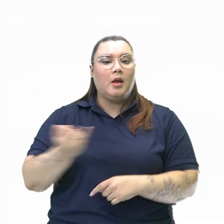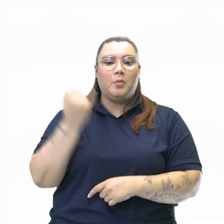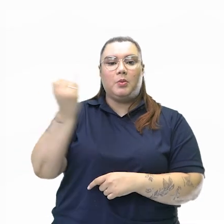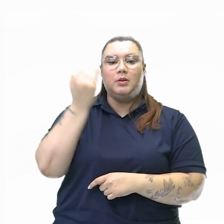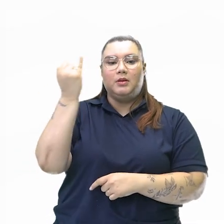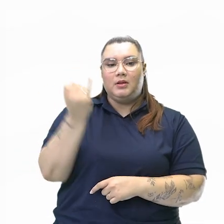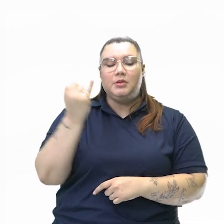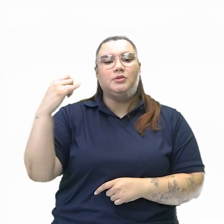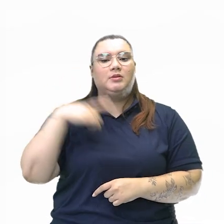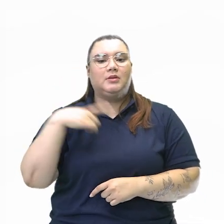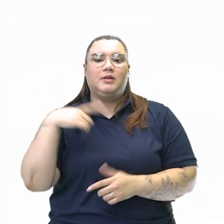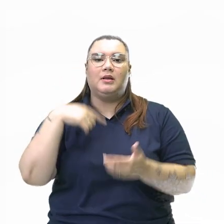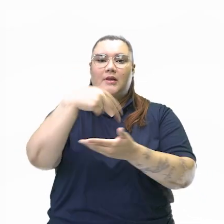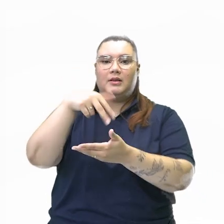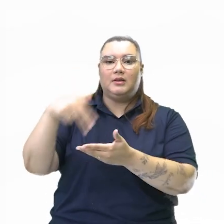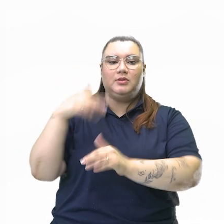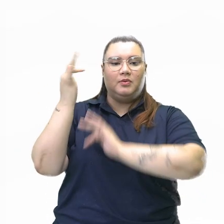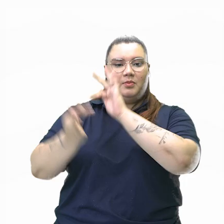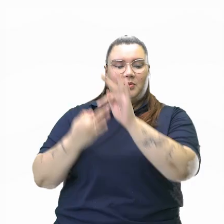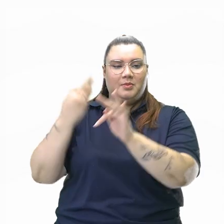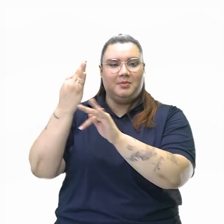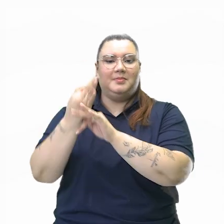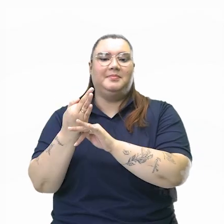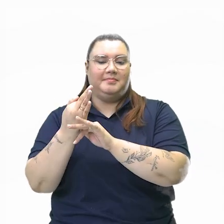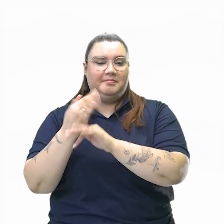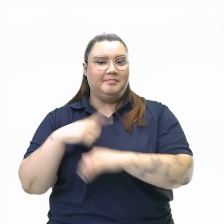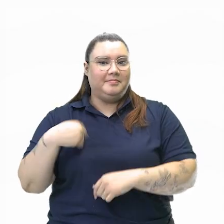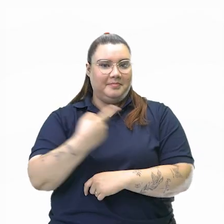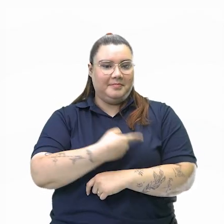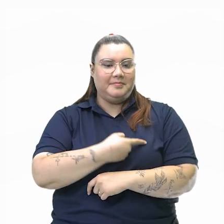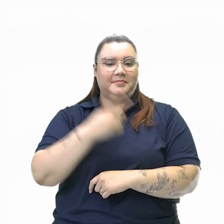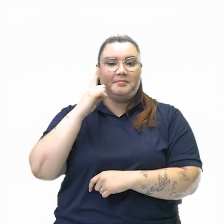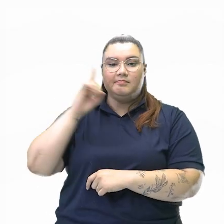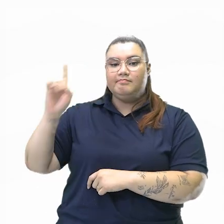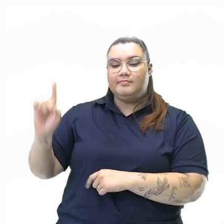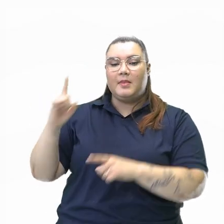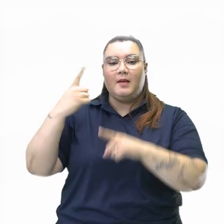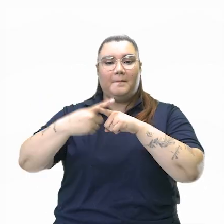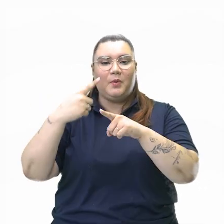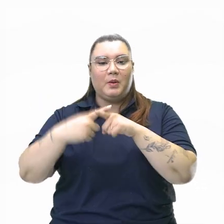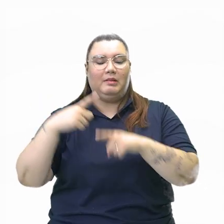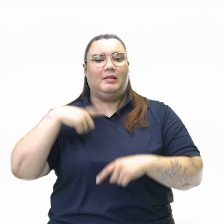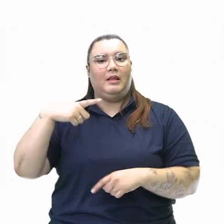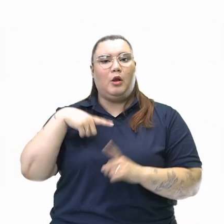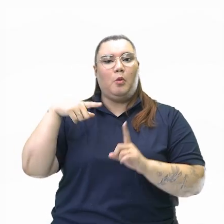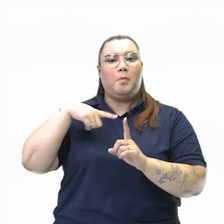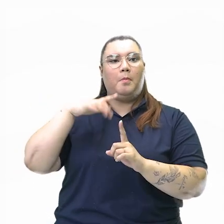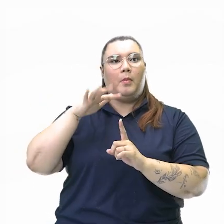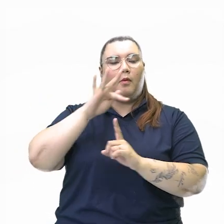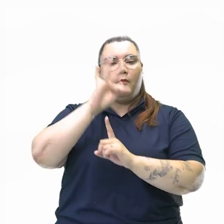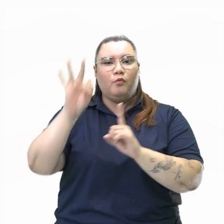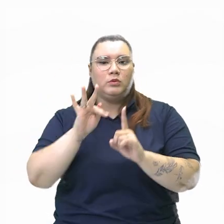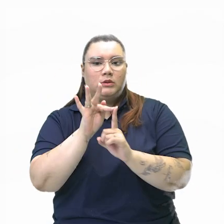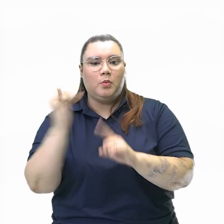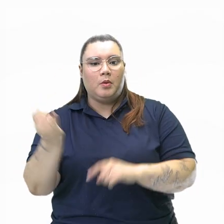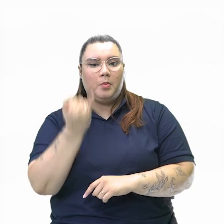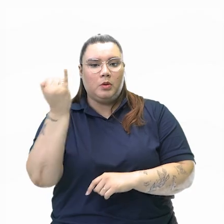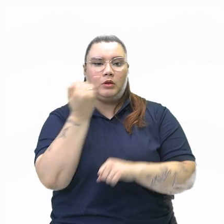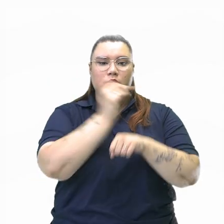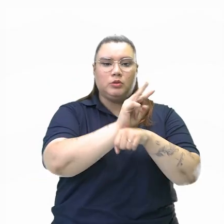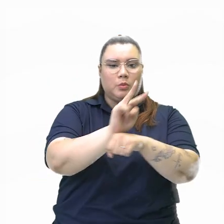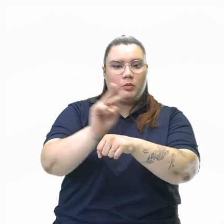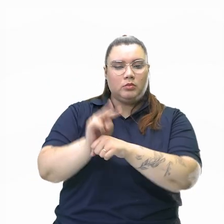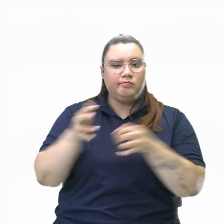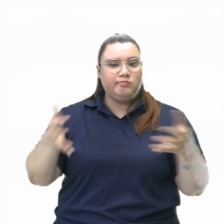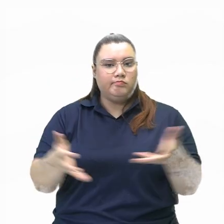importante, né, as danças folclóricas para a gente. Vamos ver? Então, primeiro, elas vão desempenhar um papel fundamental na preservação e